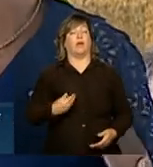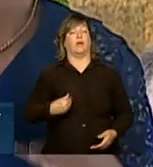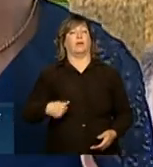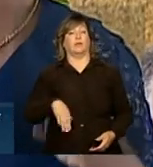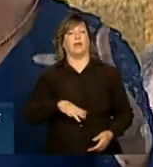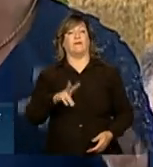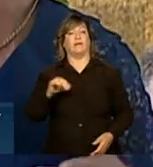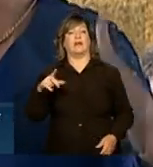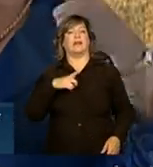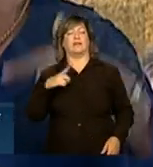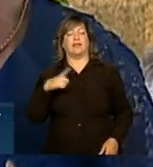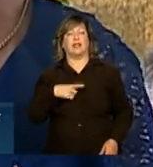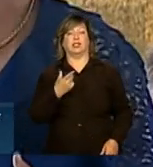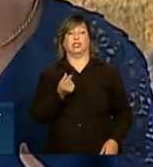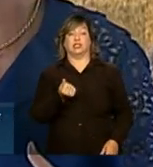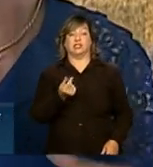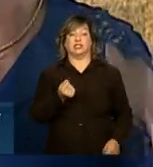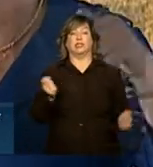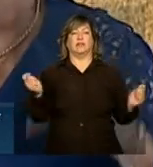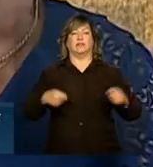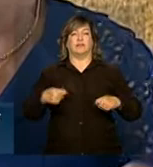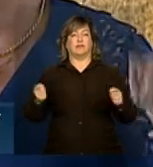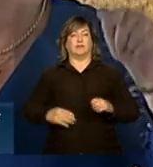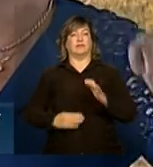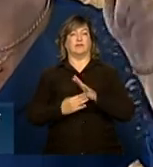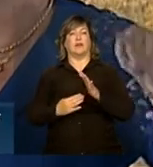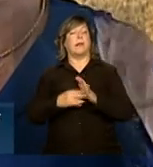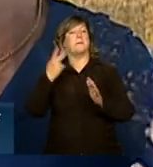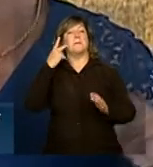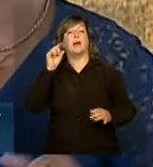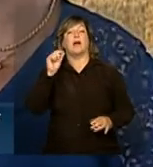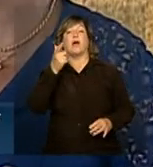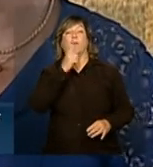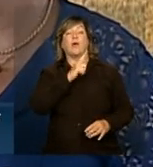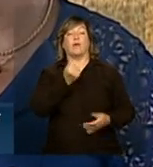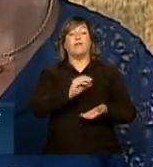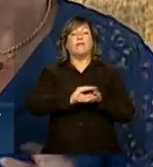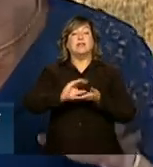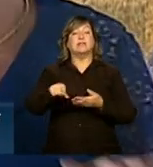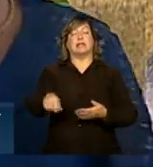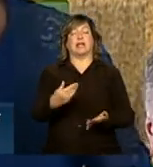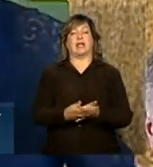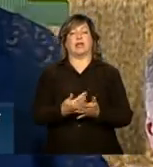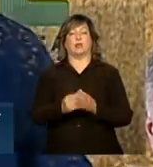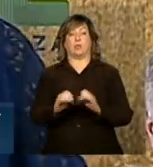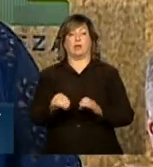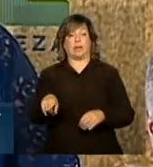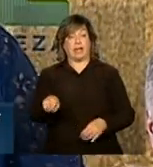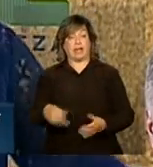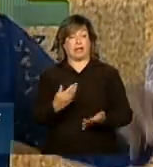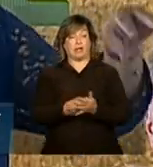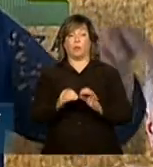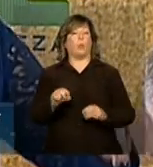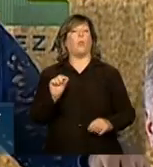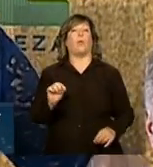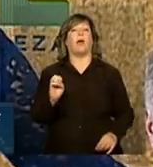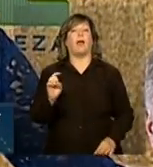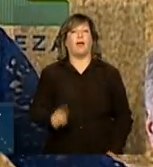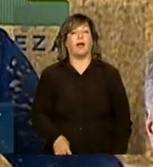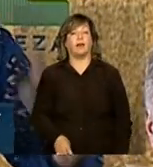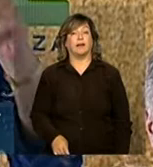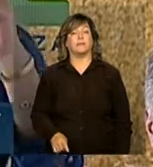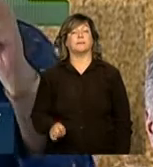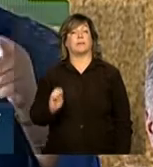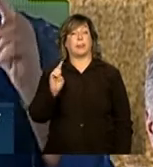ter dinheiro suficiente para investir em educação. E educação o que é? É